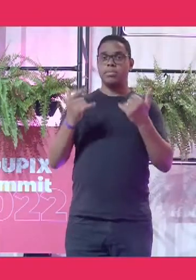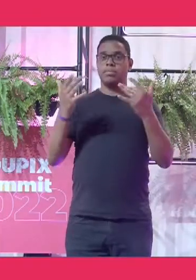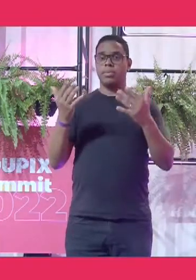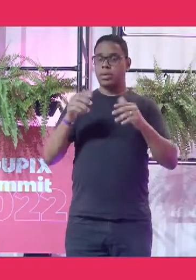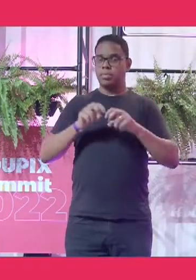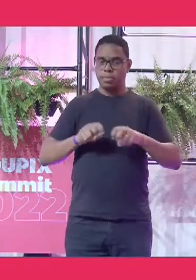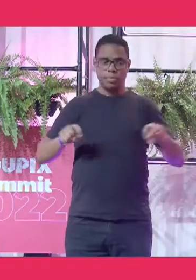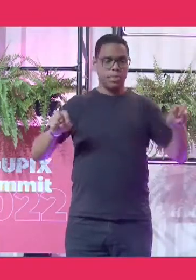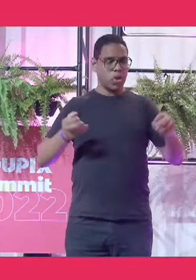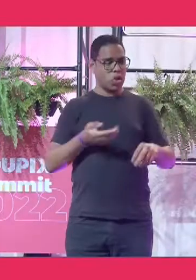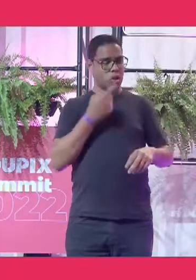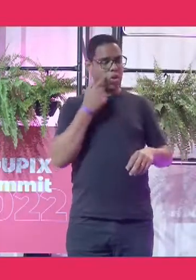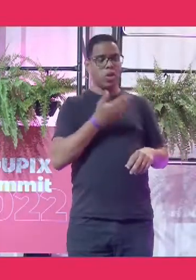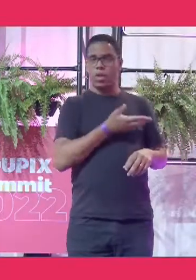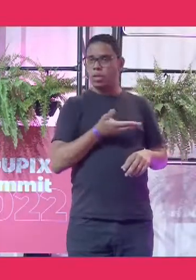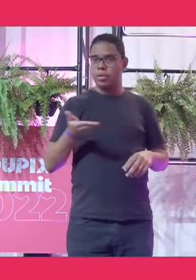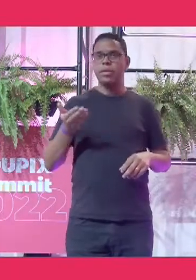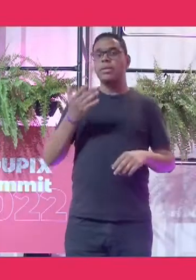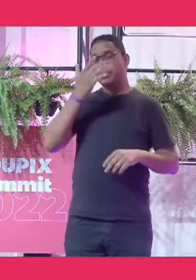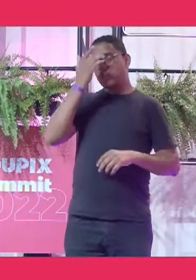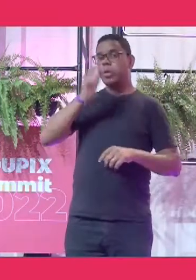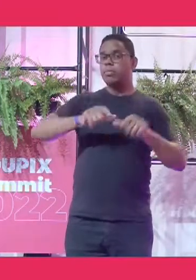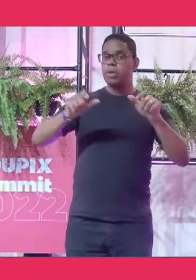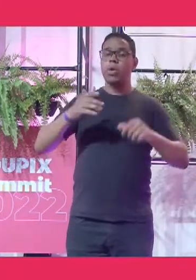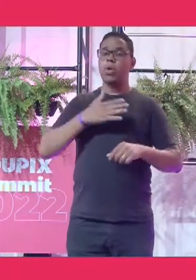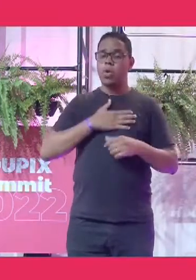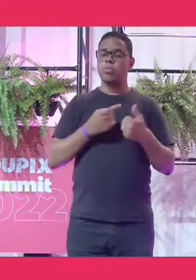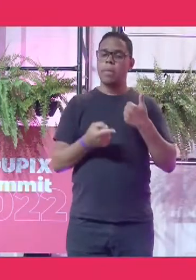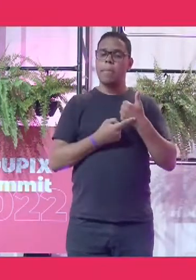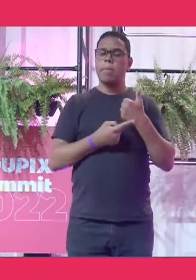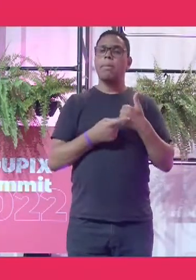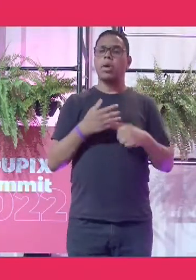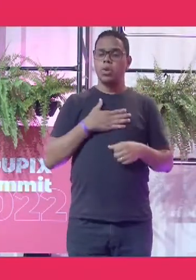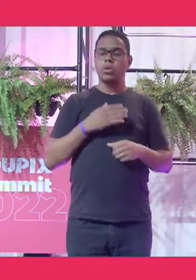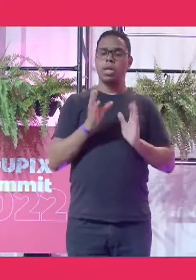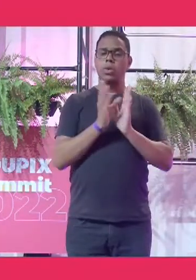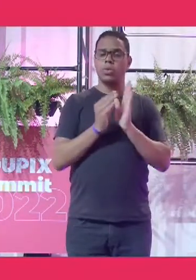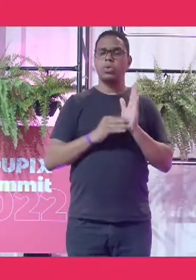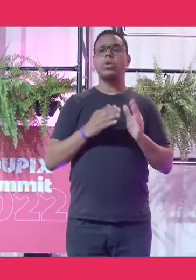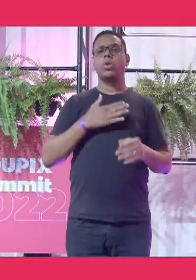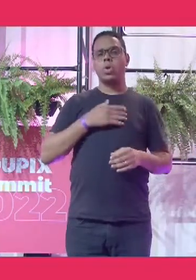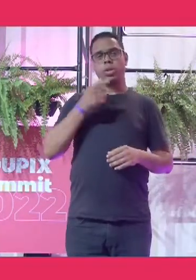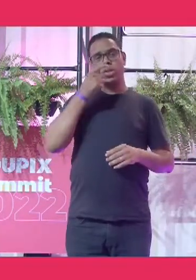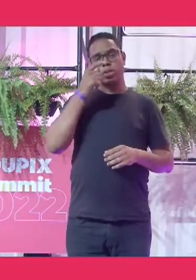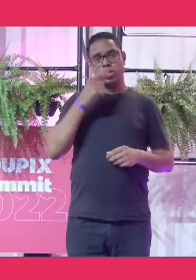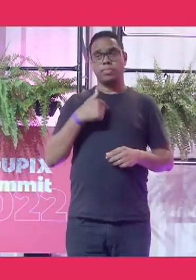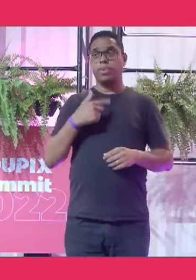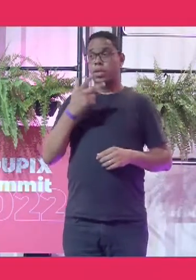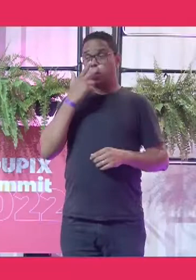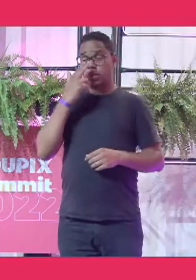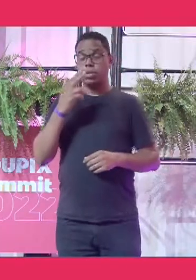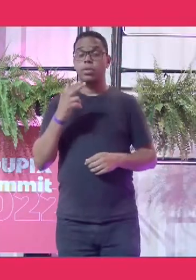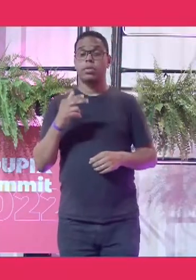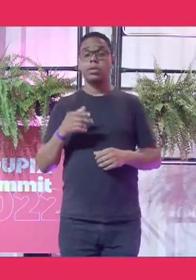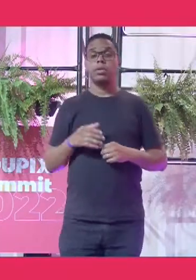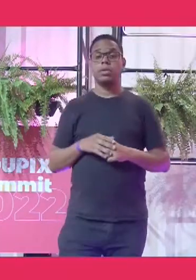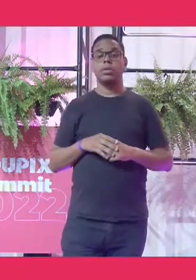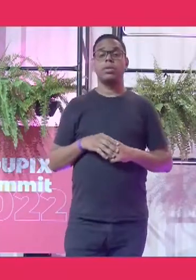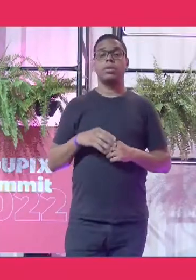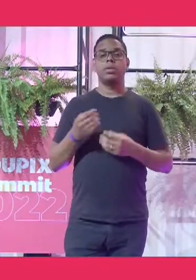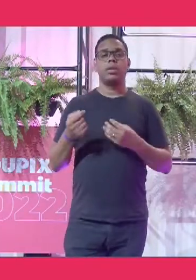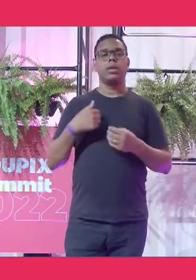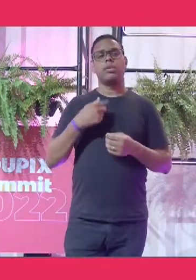mim, sabe? Tem gente que a gente gosta de seguir... Tem conteúdo que a gente gosta de consumir. Eu acho que é fácil, como até a Nathalie